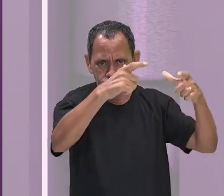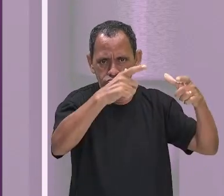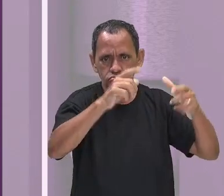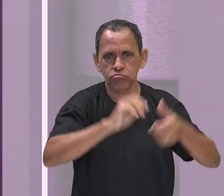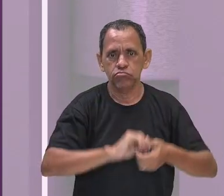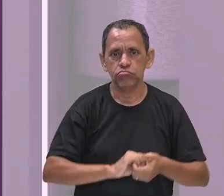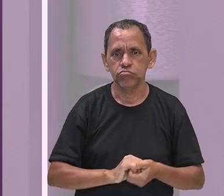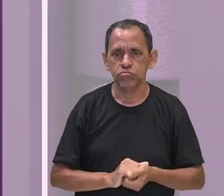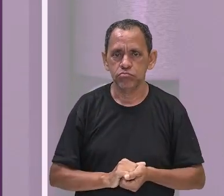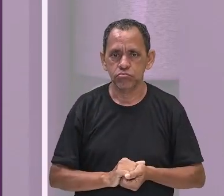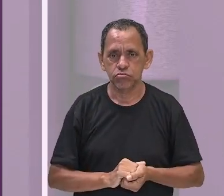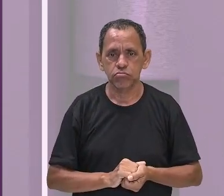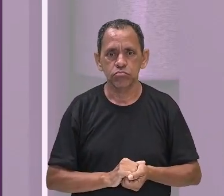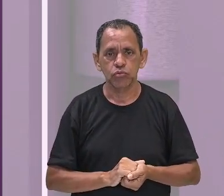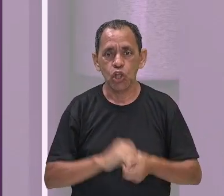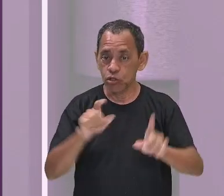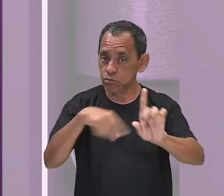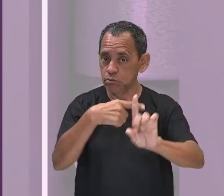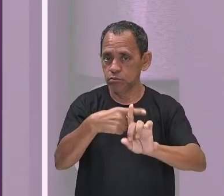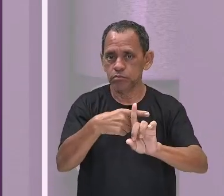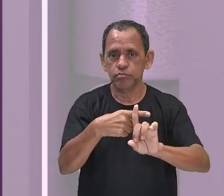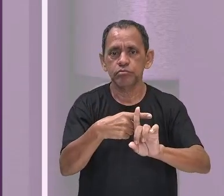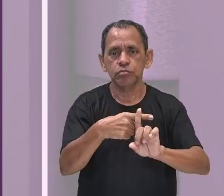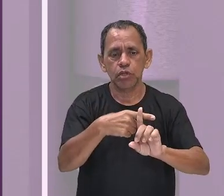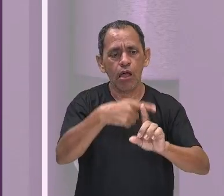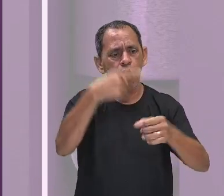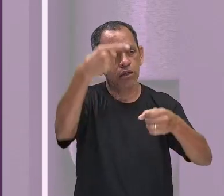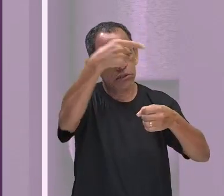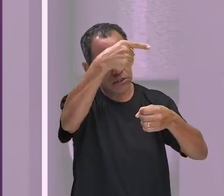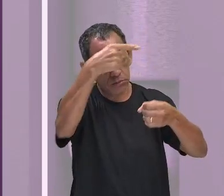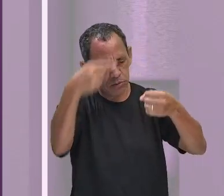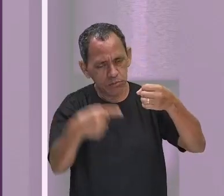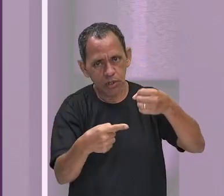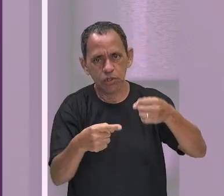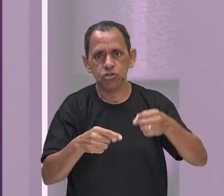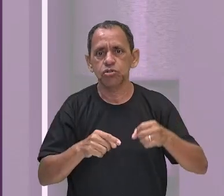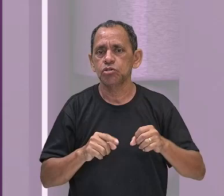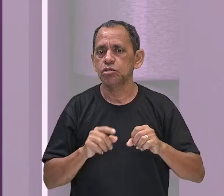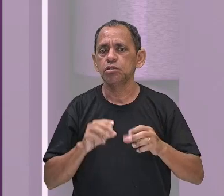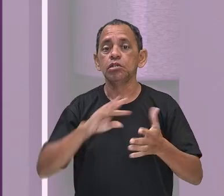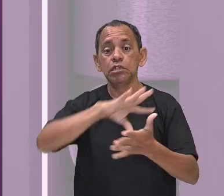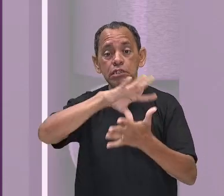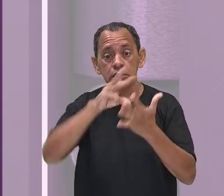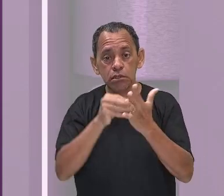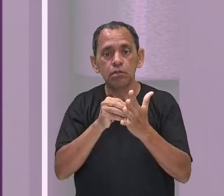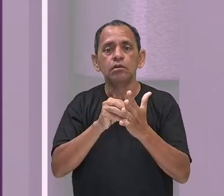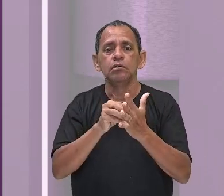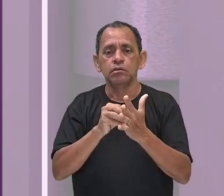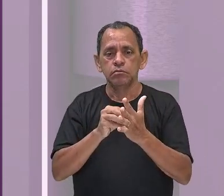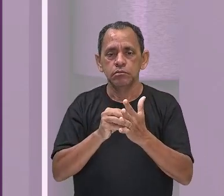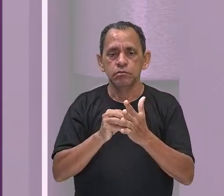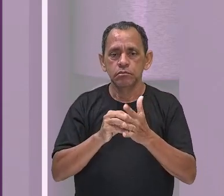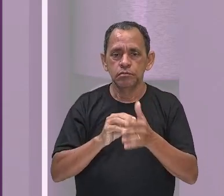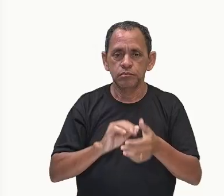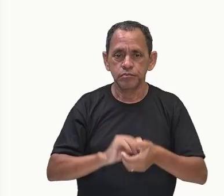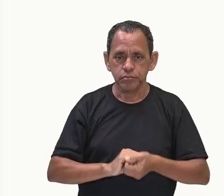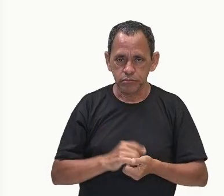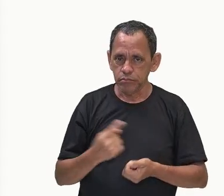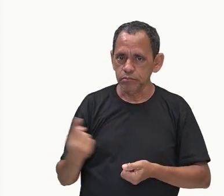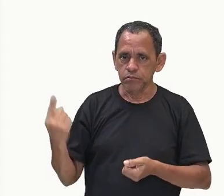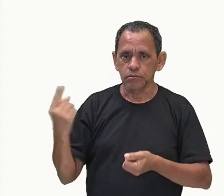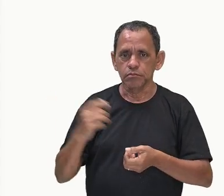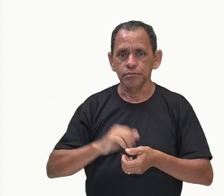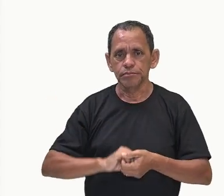soma, então, mais as duas áreas da base. Então, a gente vai ter a área total do nosso cilindro. Bora ver uma aplicação